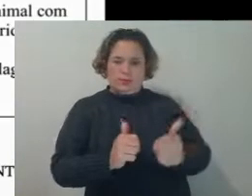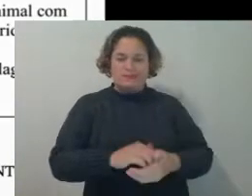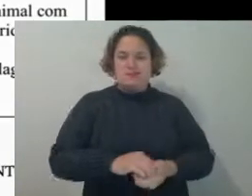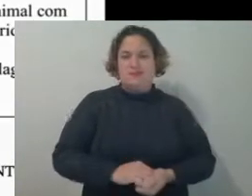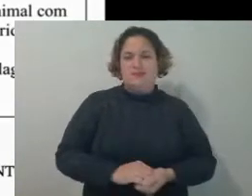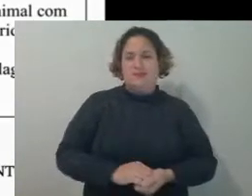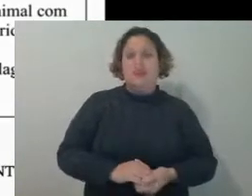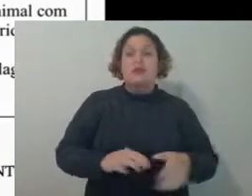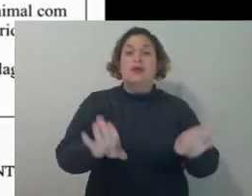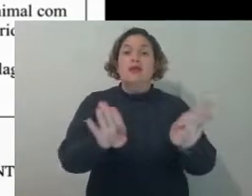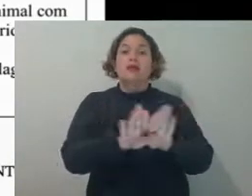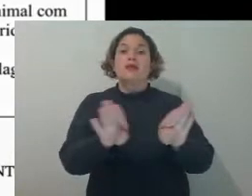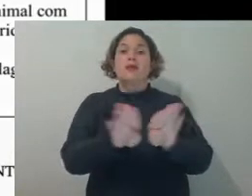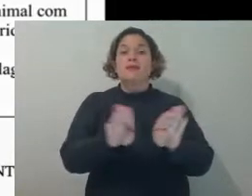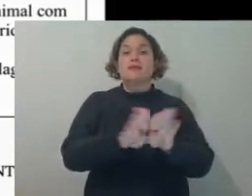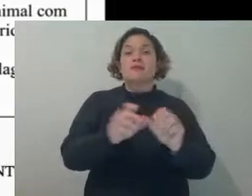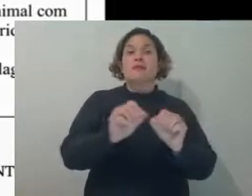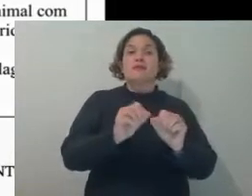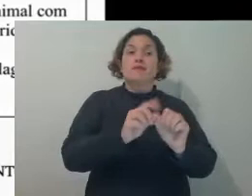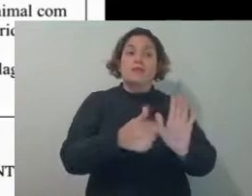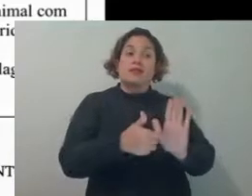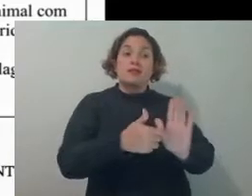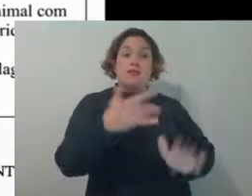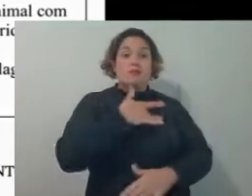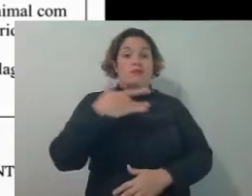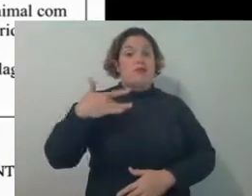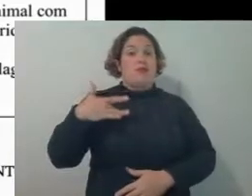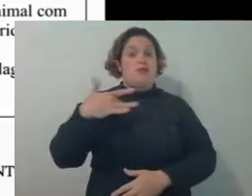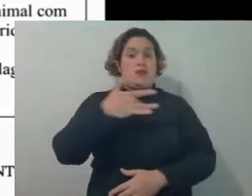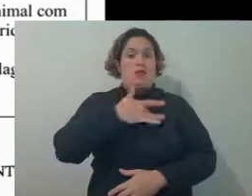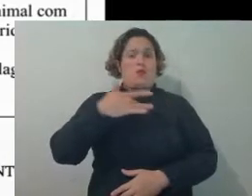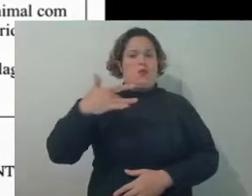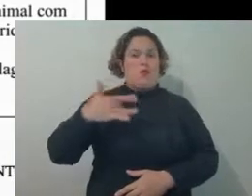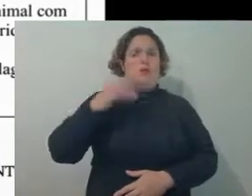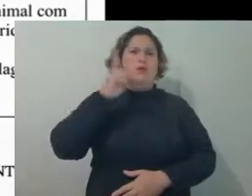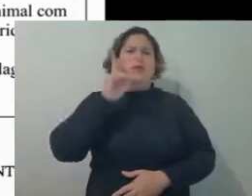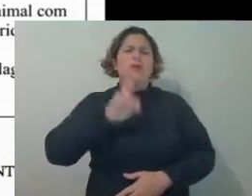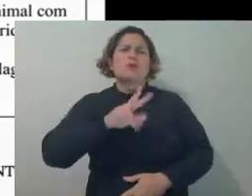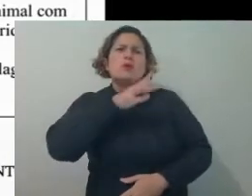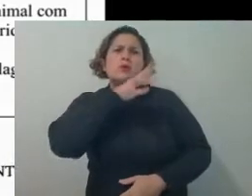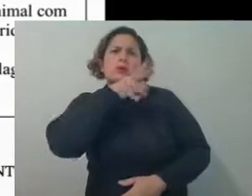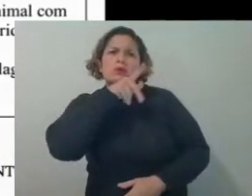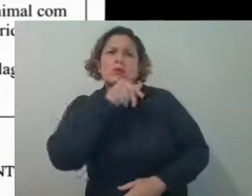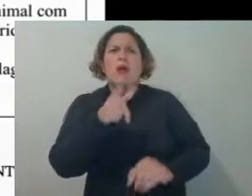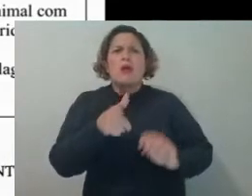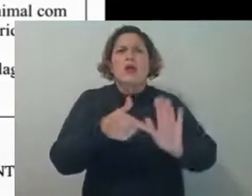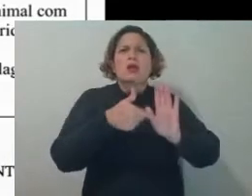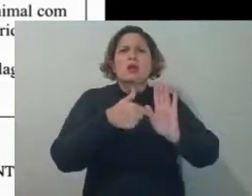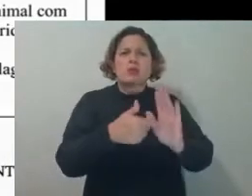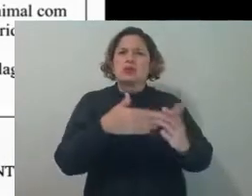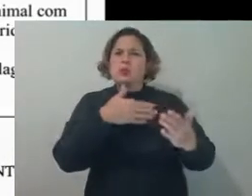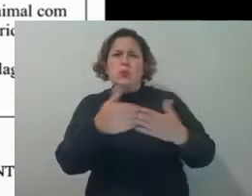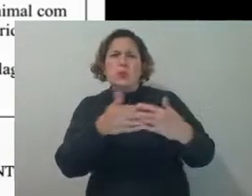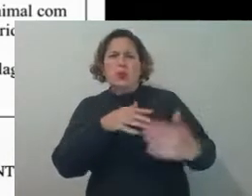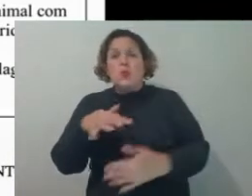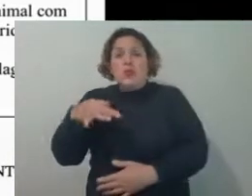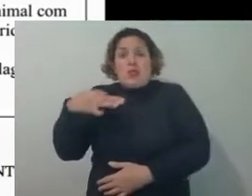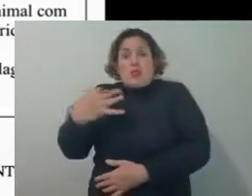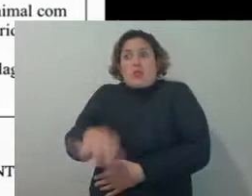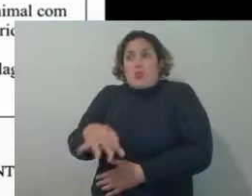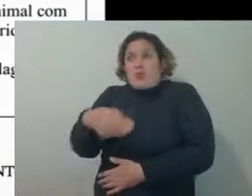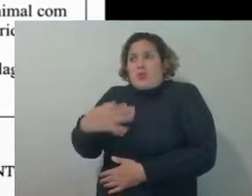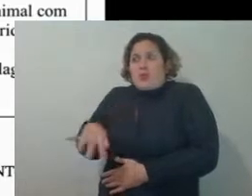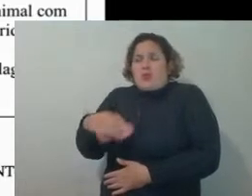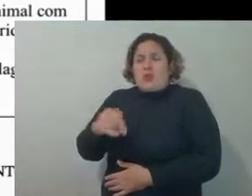Com relação aos indicadores de saúde, né? A gente vai avaliar se o animal demonstra algum tipo de dor, como que ele